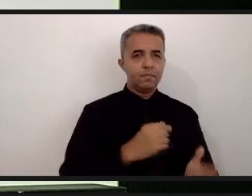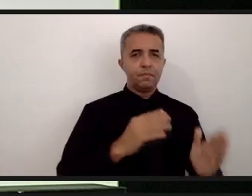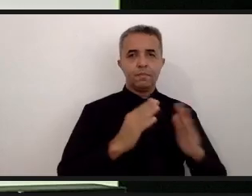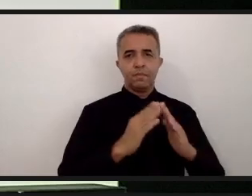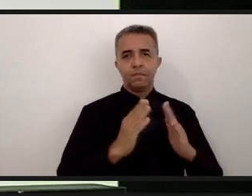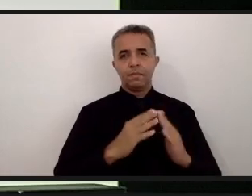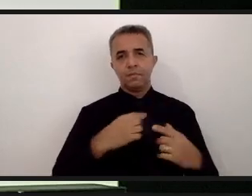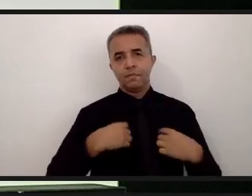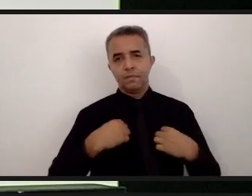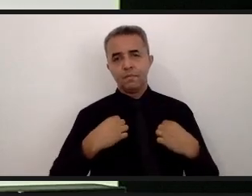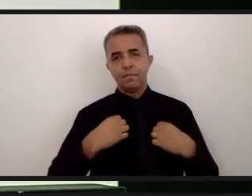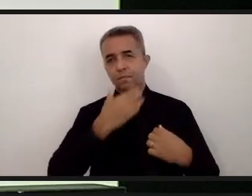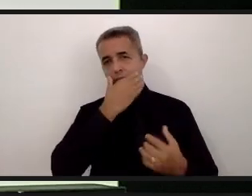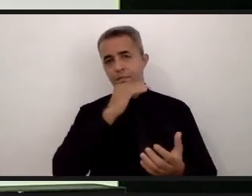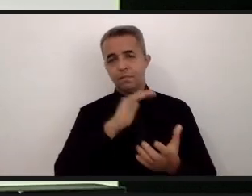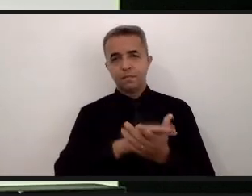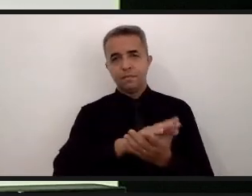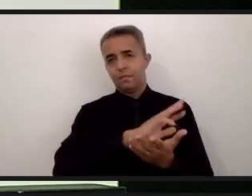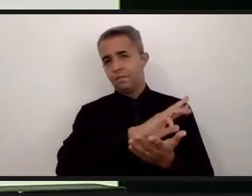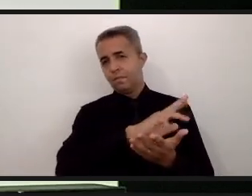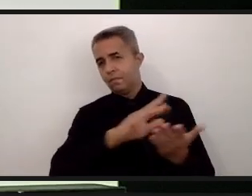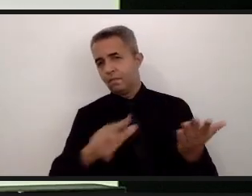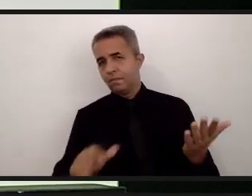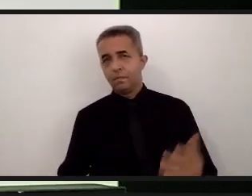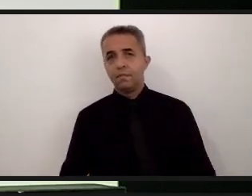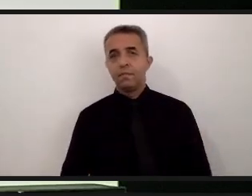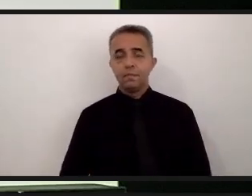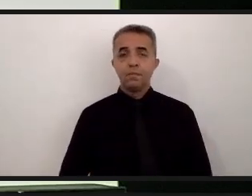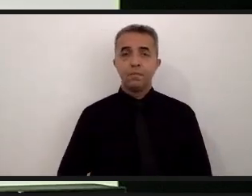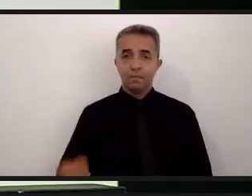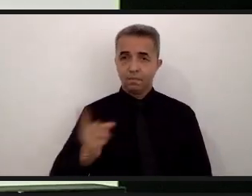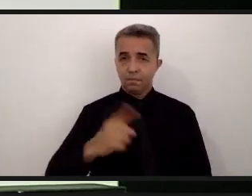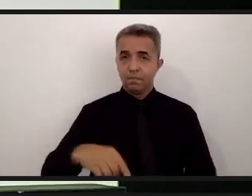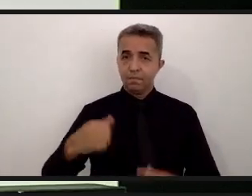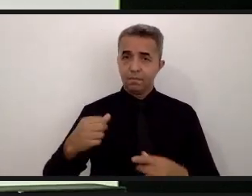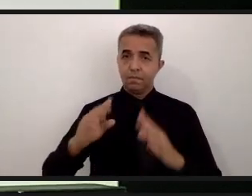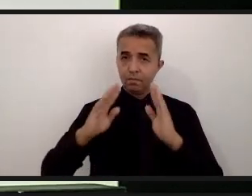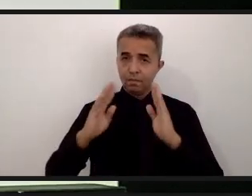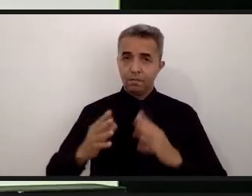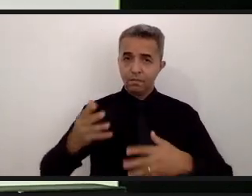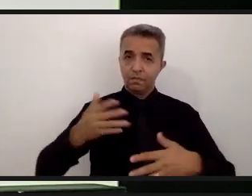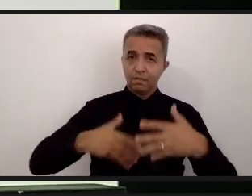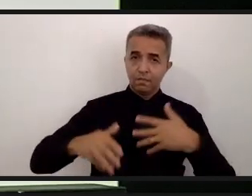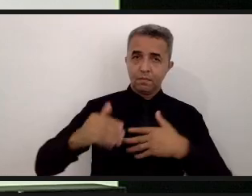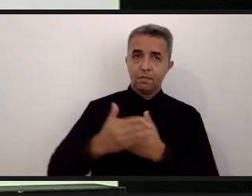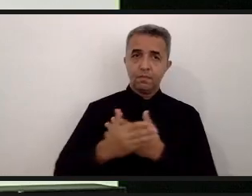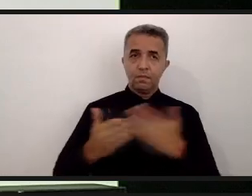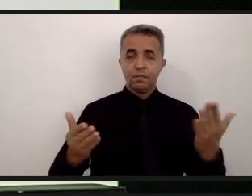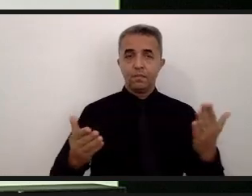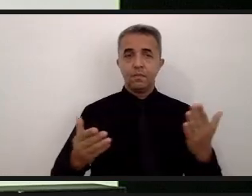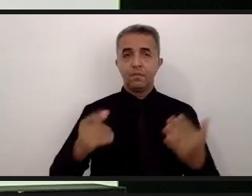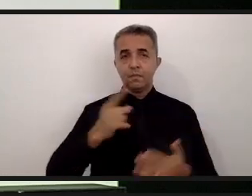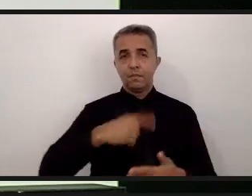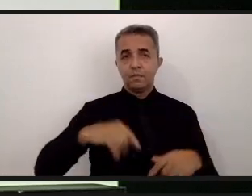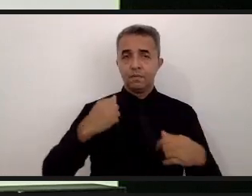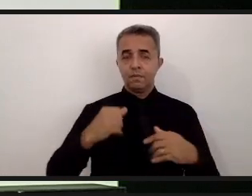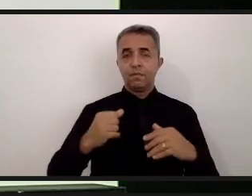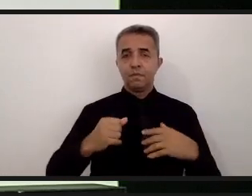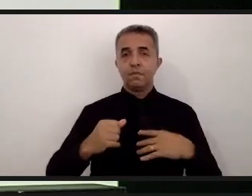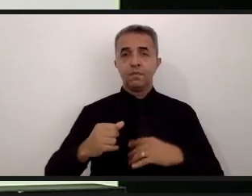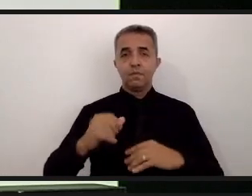Nós merecemos atenção especial por parte desta Casa de Leis e do Poder